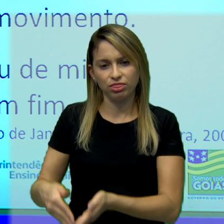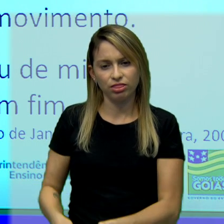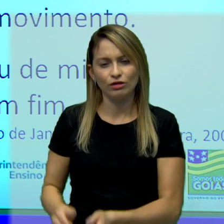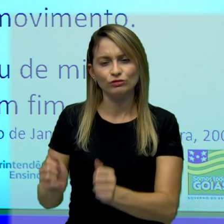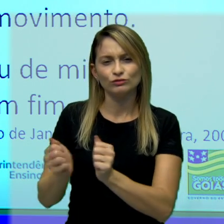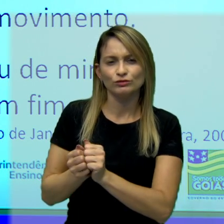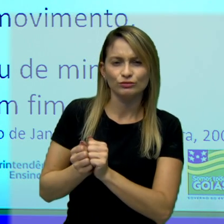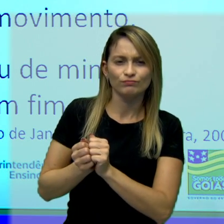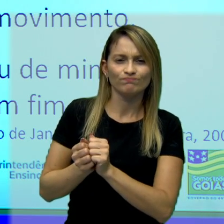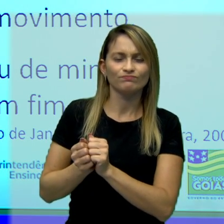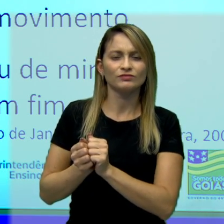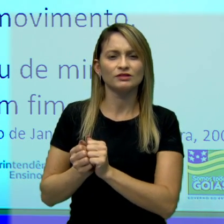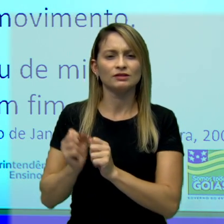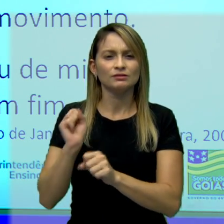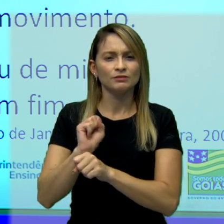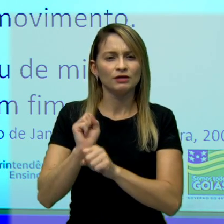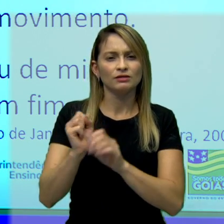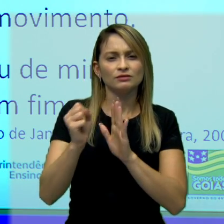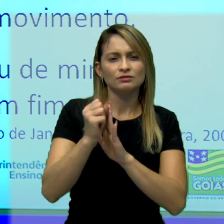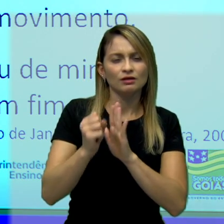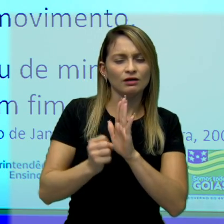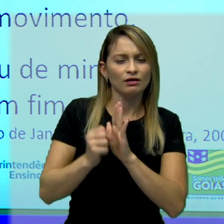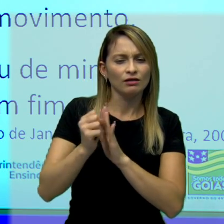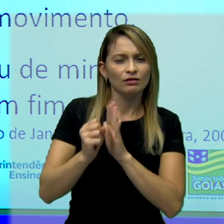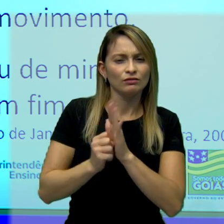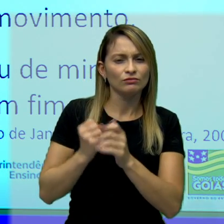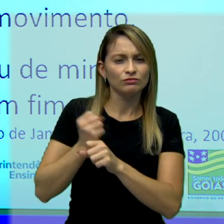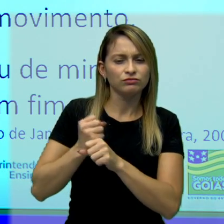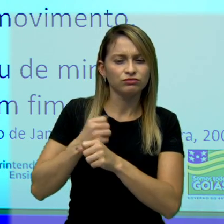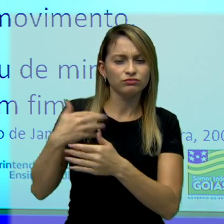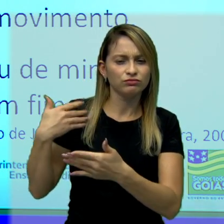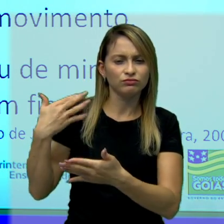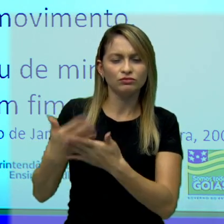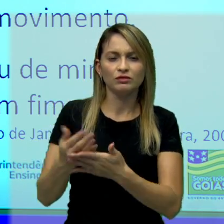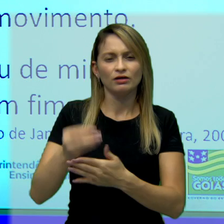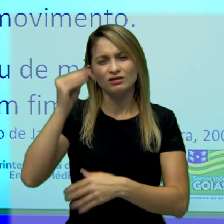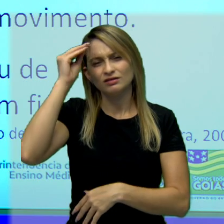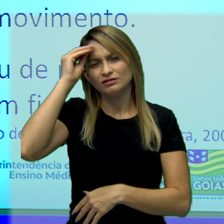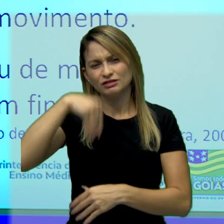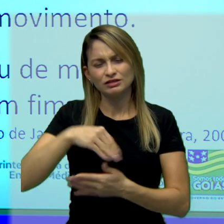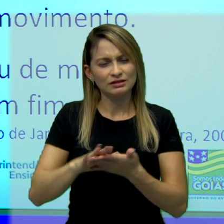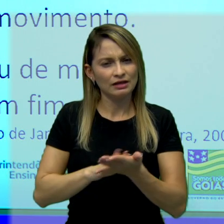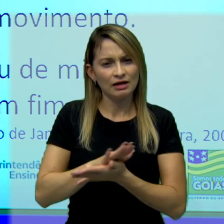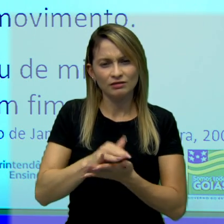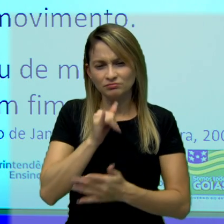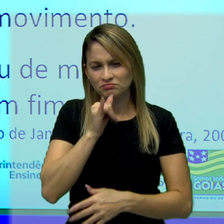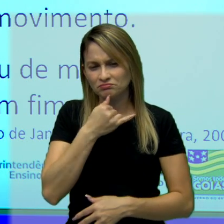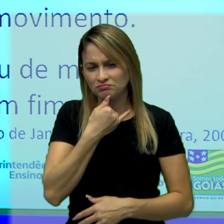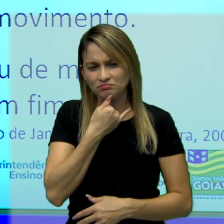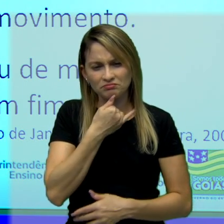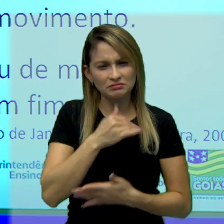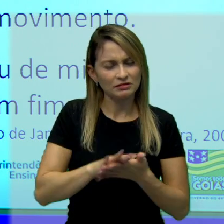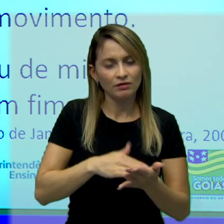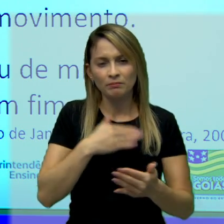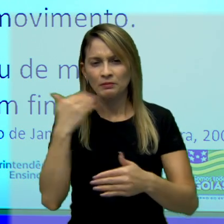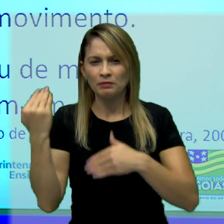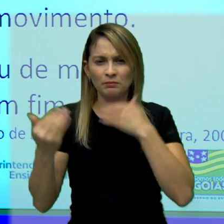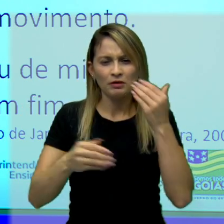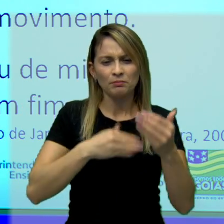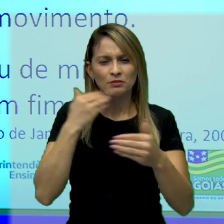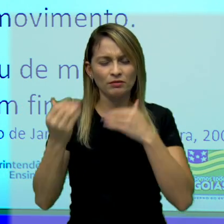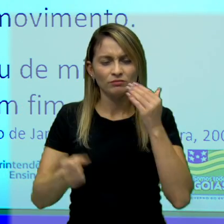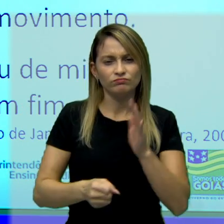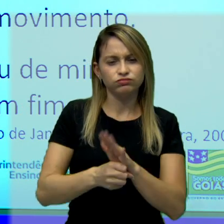vinhas. Eu te esperei todos os séculos, sem desespero e sem desgosto. E morri de